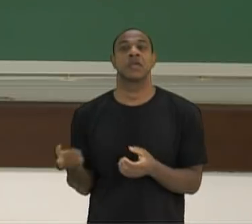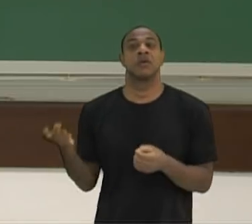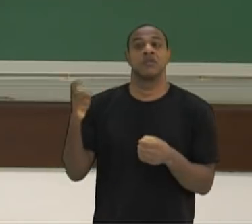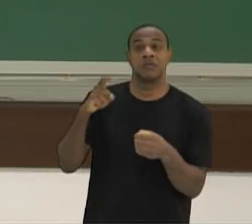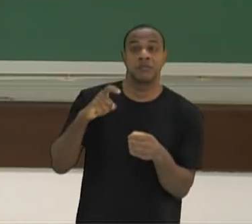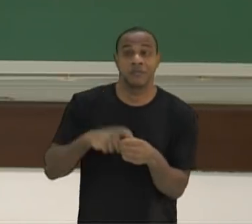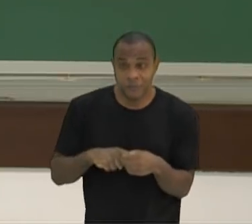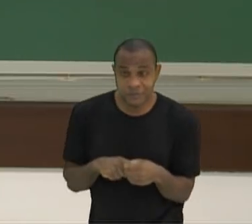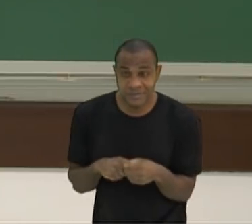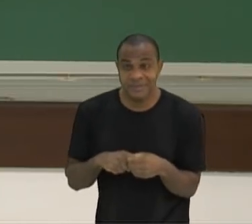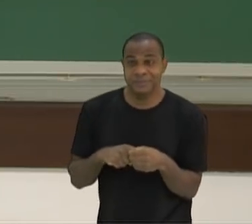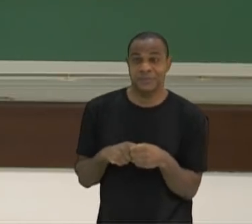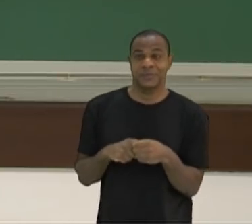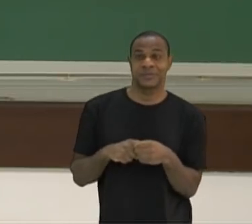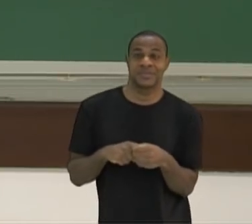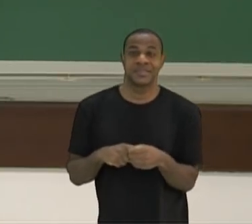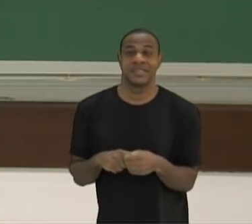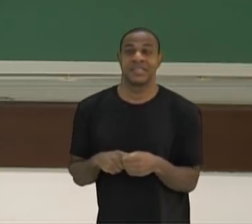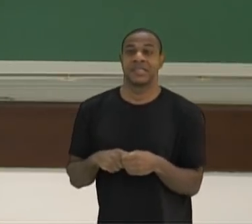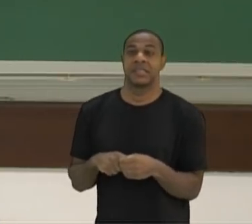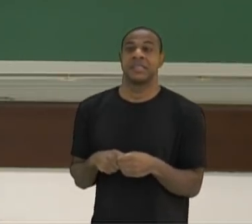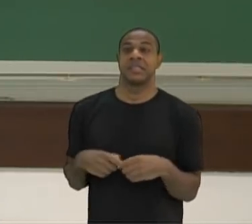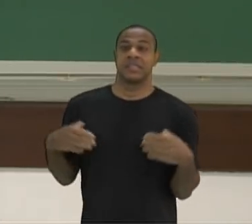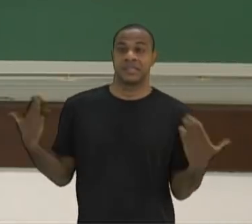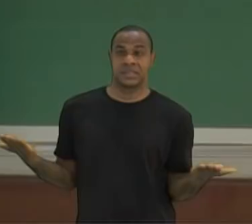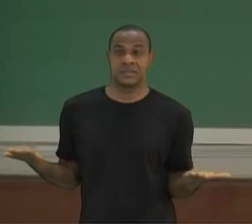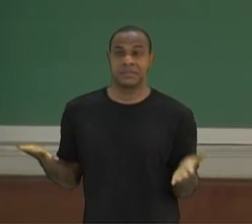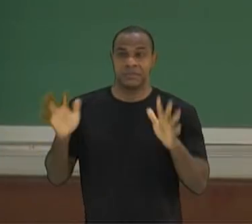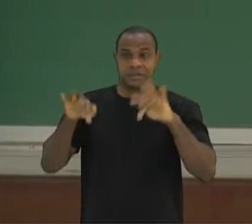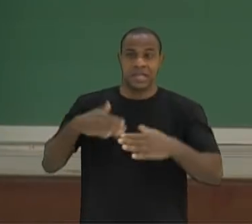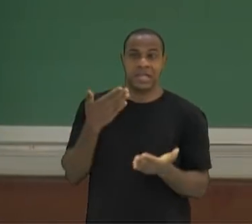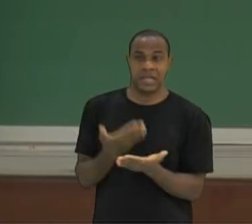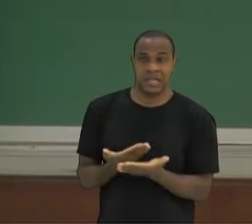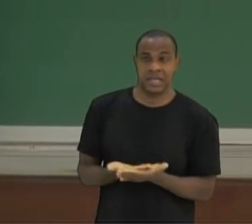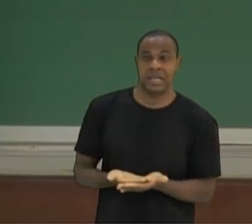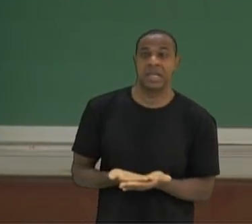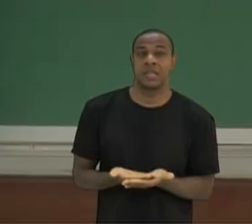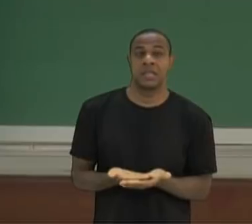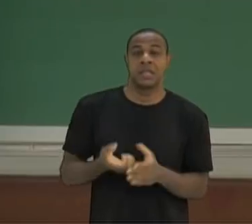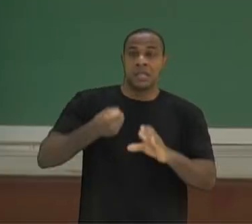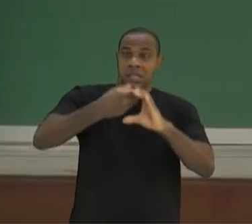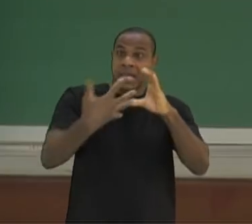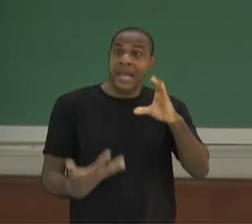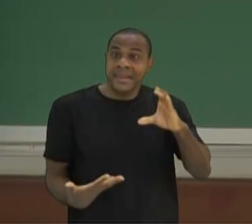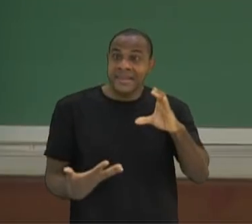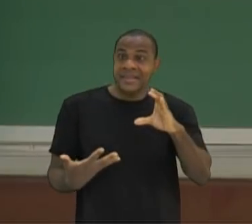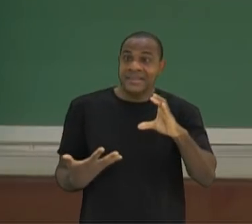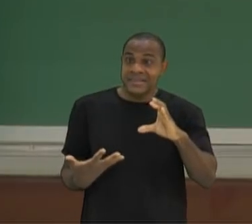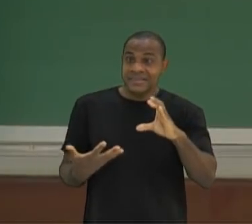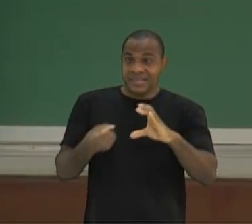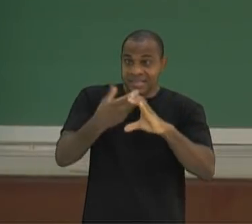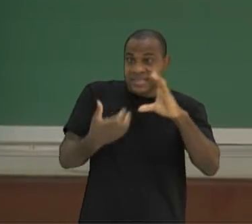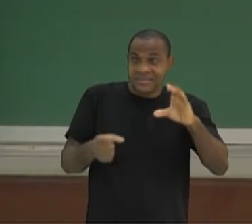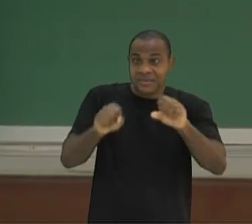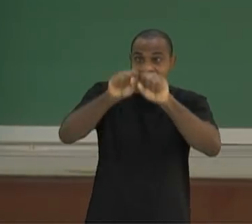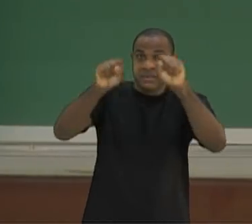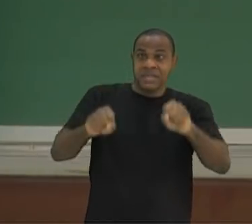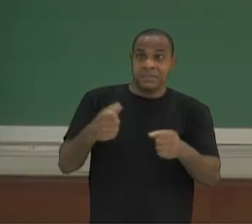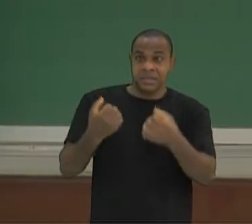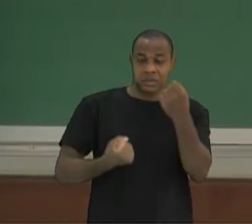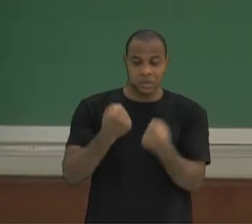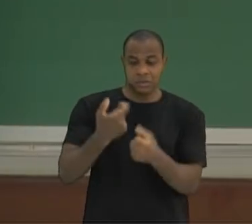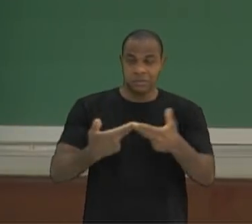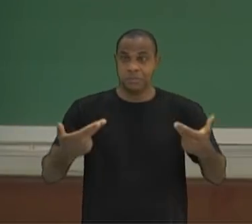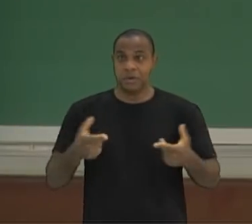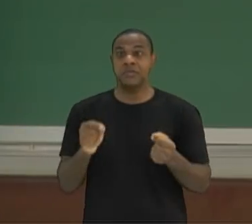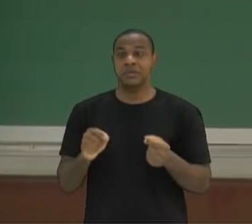Voltamos então ali com a correção do exercício para finalizar nossa aula. Entre as características dos sistemas de transporte do Sudeste, o que nós